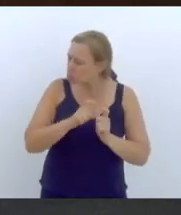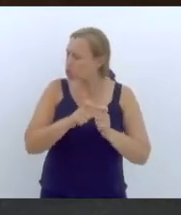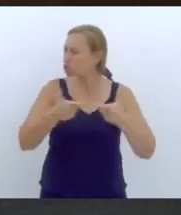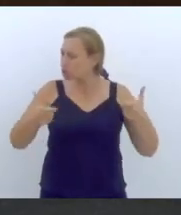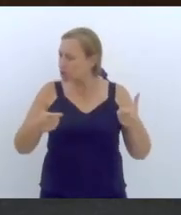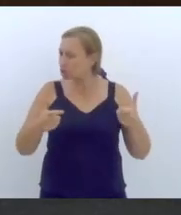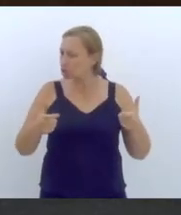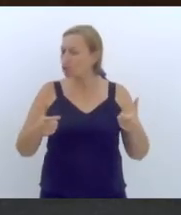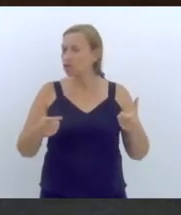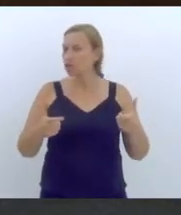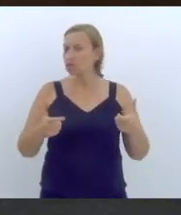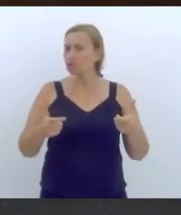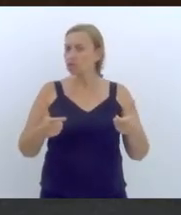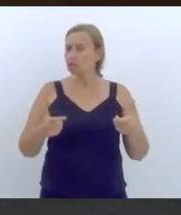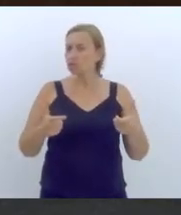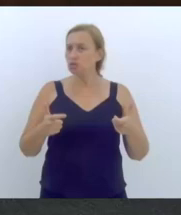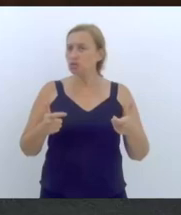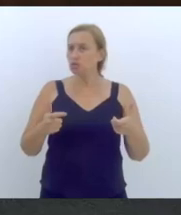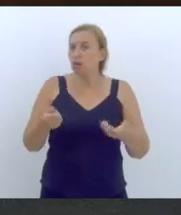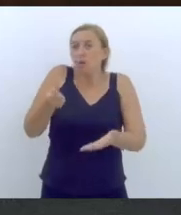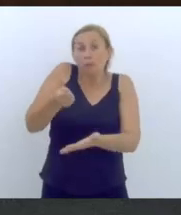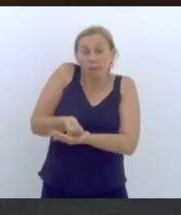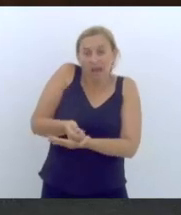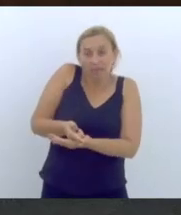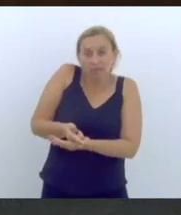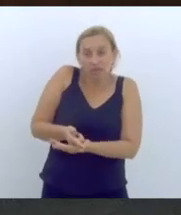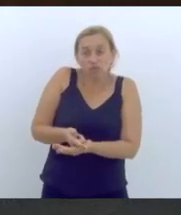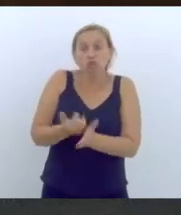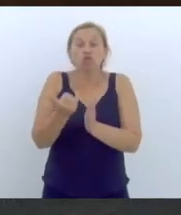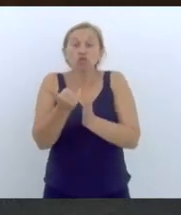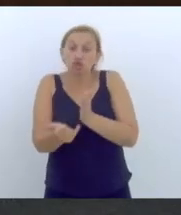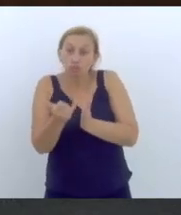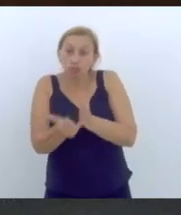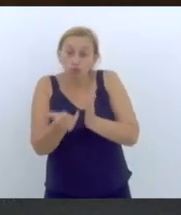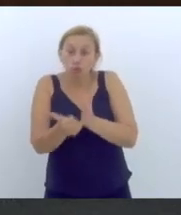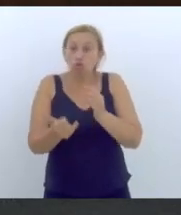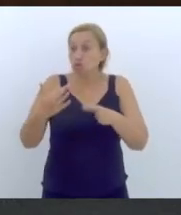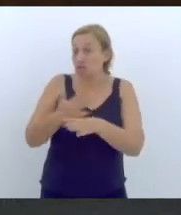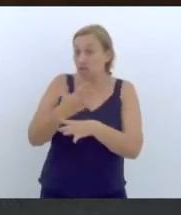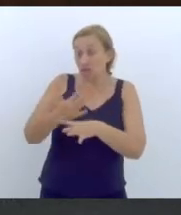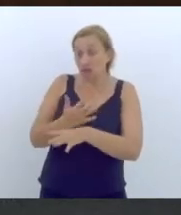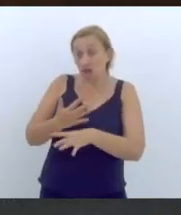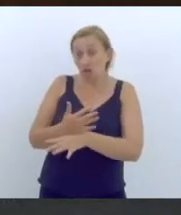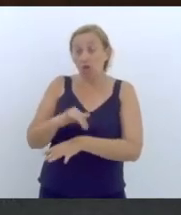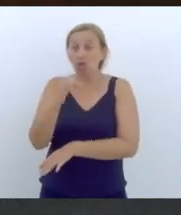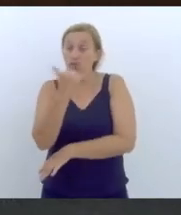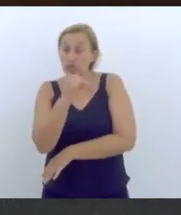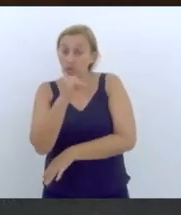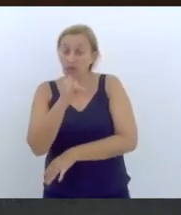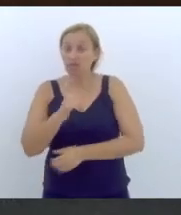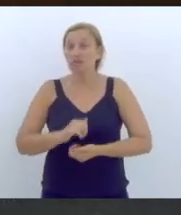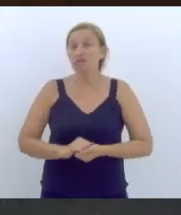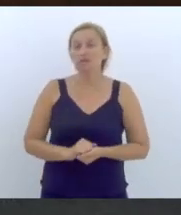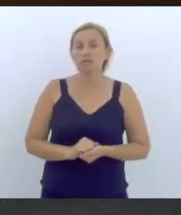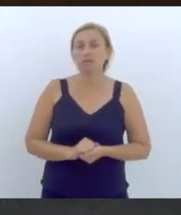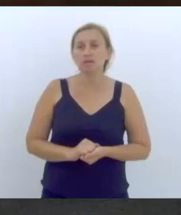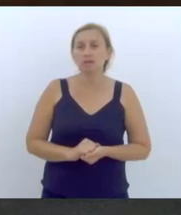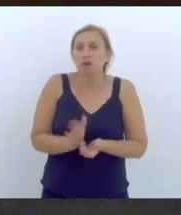do nosso fundo, fruto do pagamento de imposto do cidadão fluminense, da economia do duodécimo da casa,